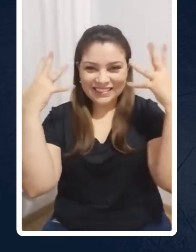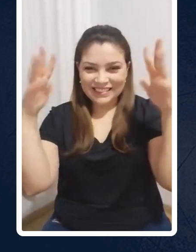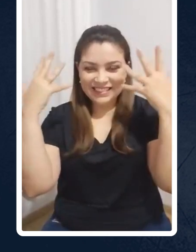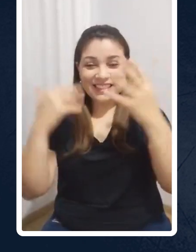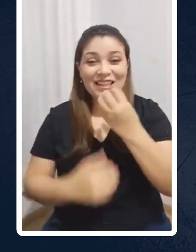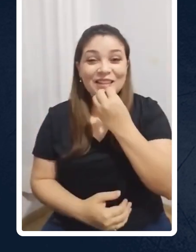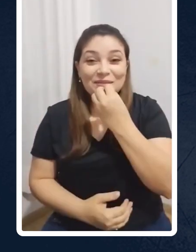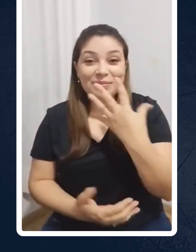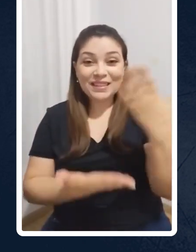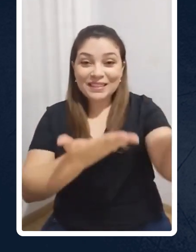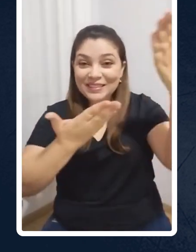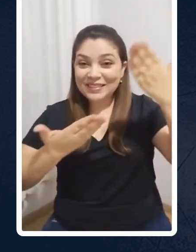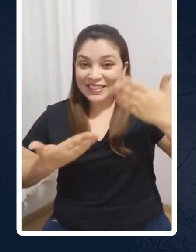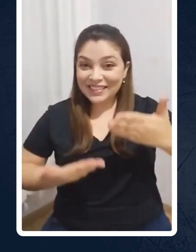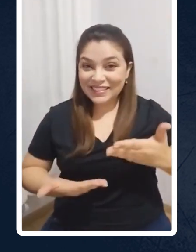linda!